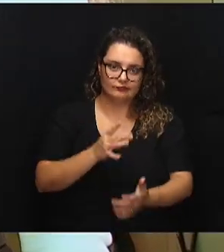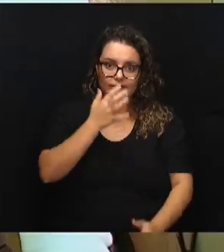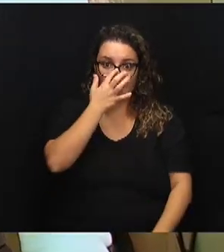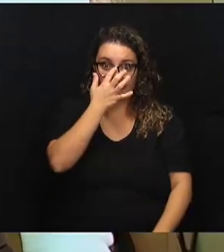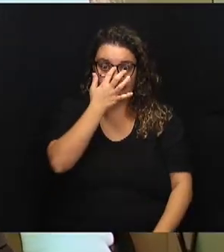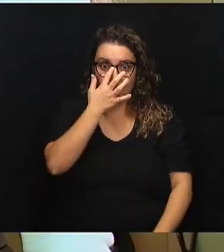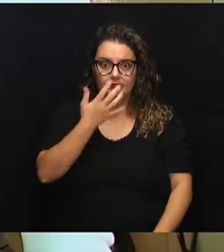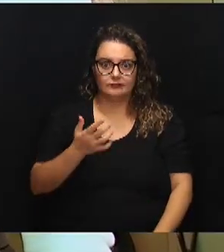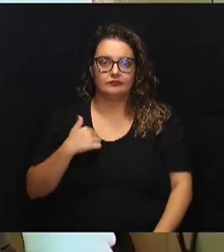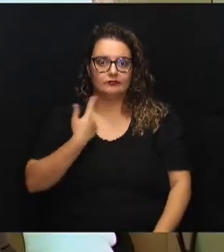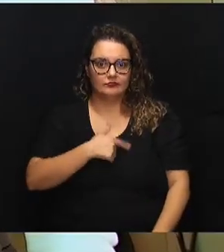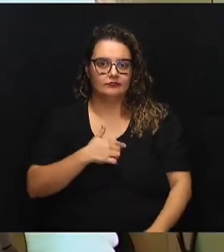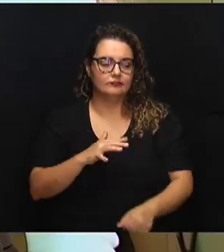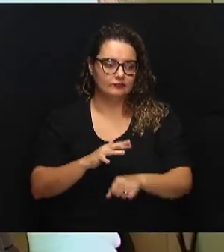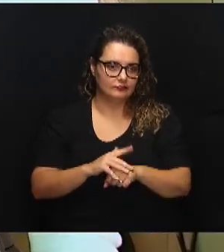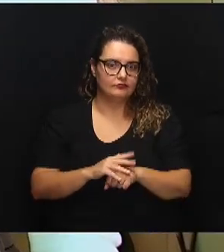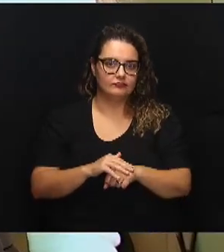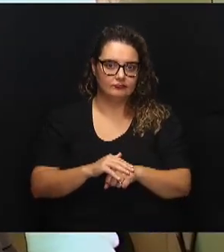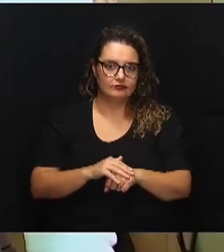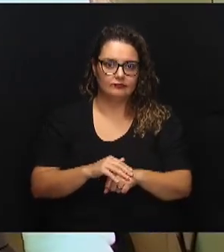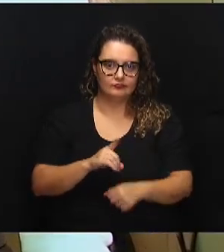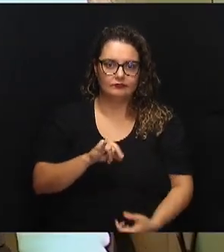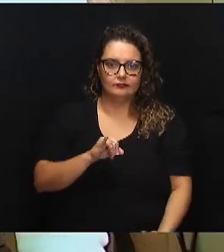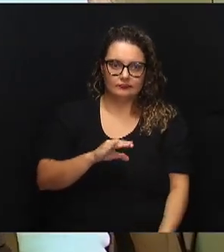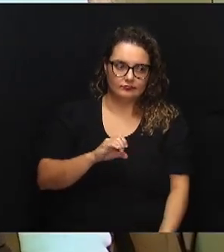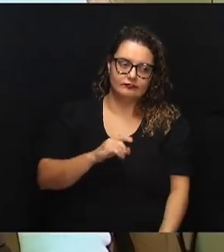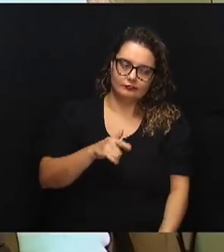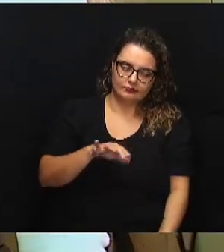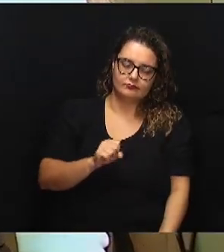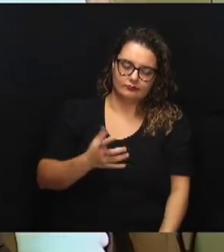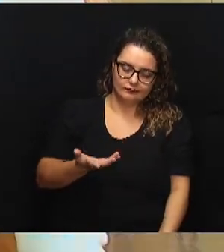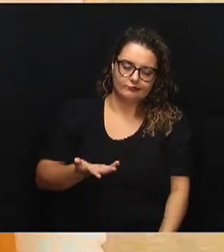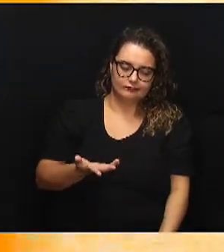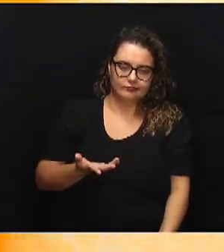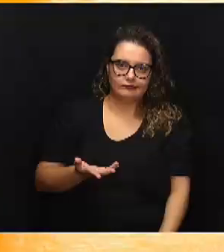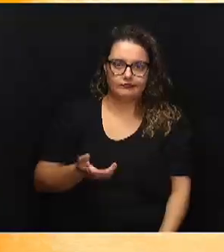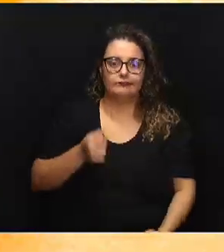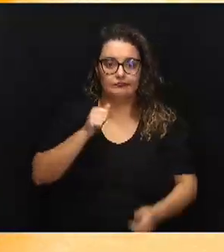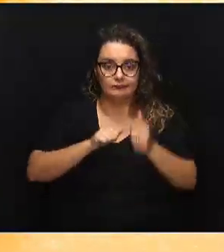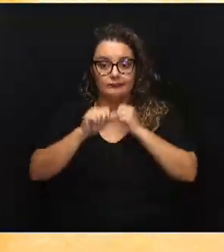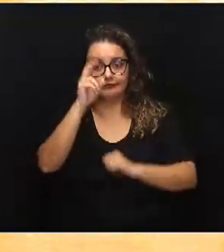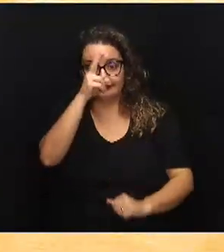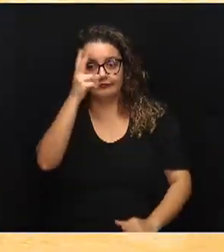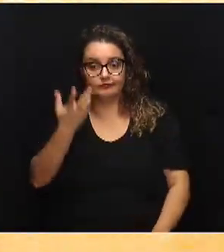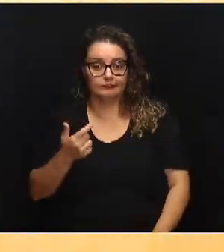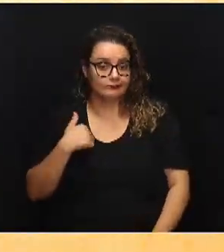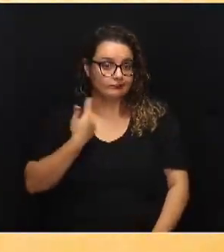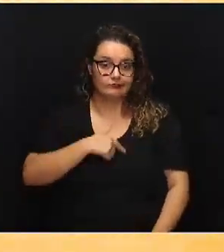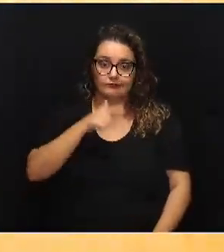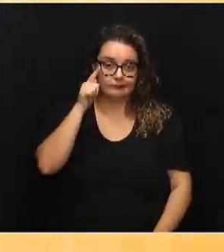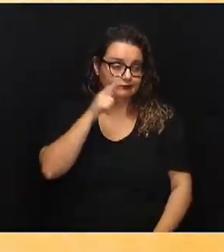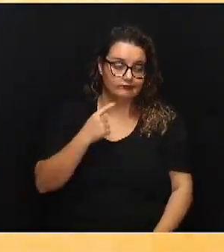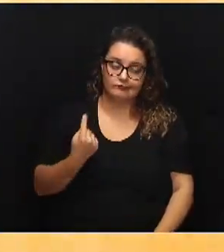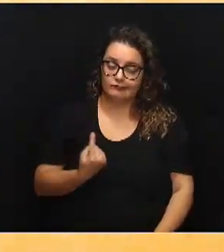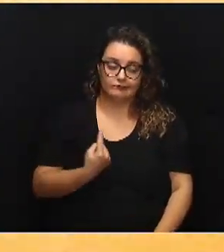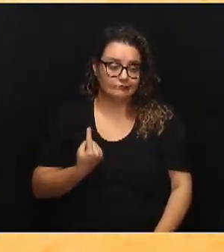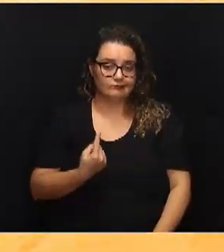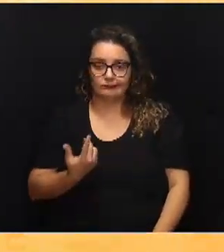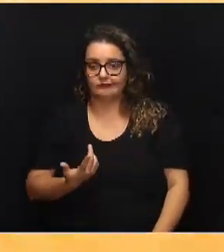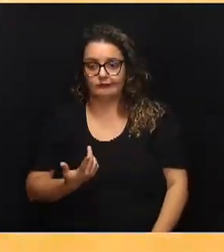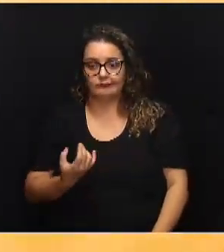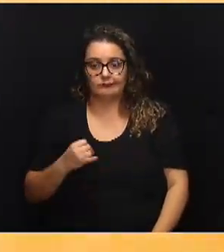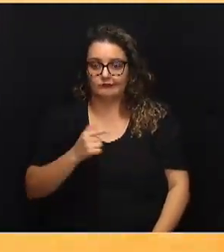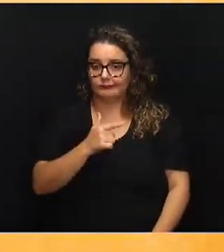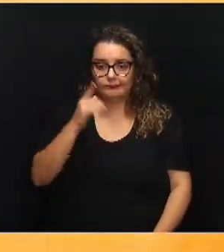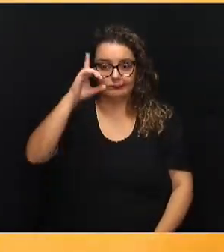realidade da nossa doença chamada adicção, né? E alcoolismo. A gente não consegue sozinho, né? Sem um Deus da